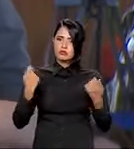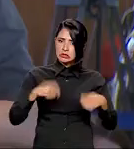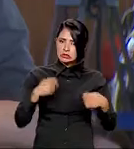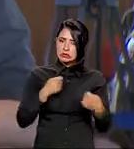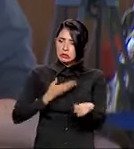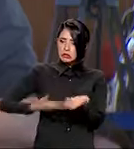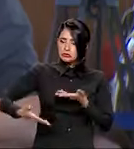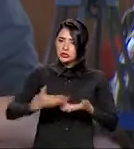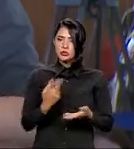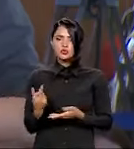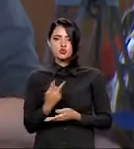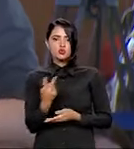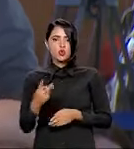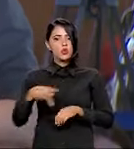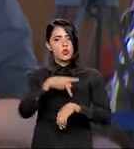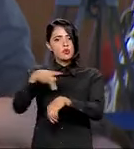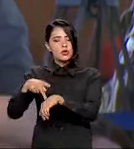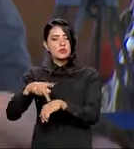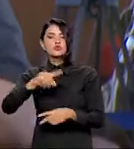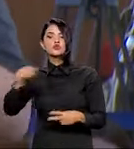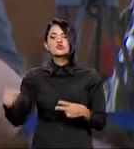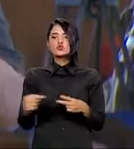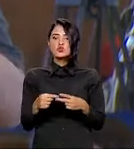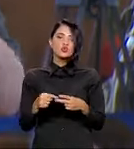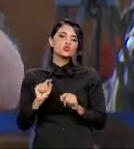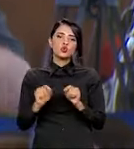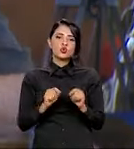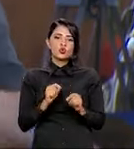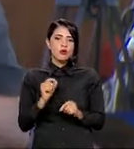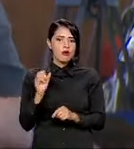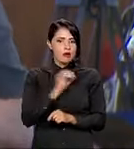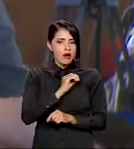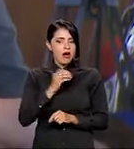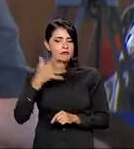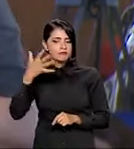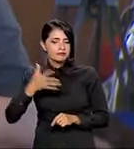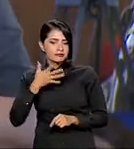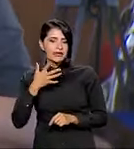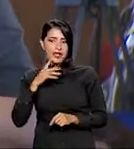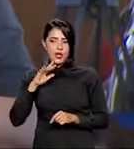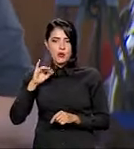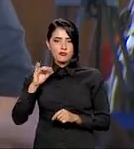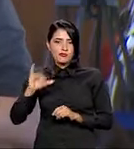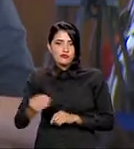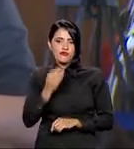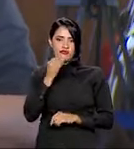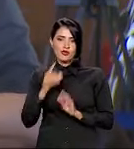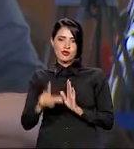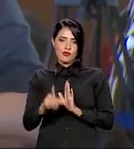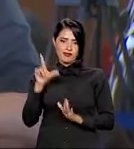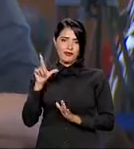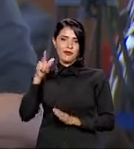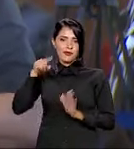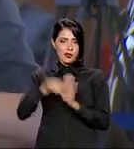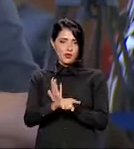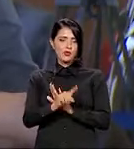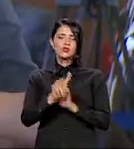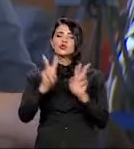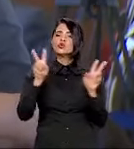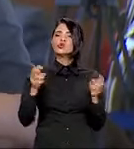comércio bilateral. E, segundo, uma palavrinha, pego carona da anterior pergunta,